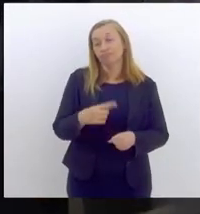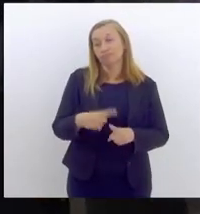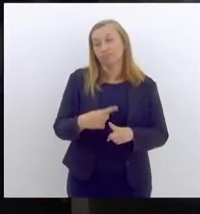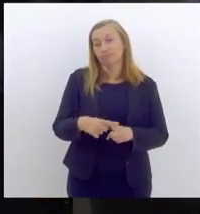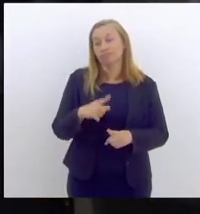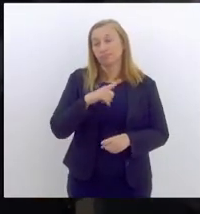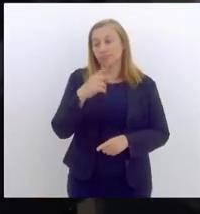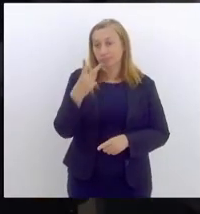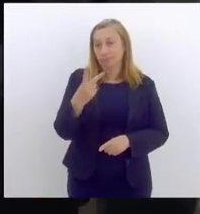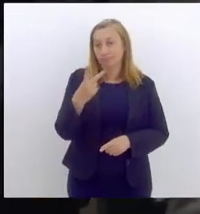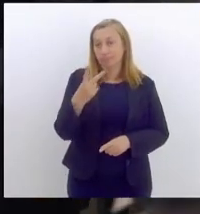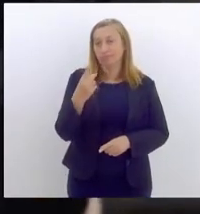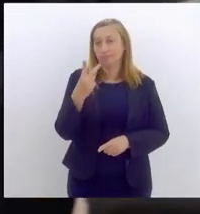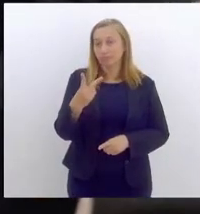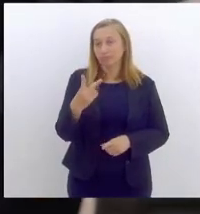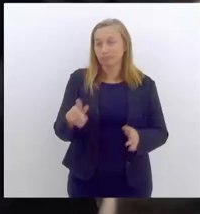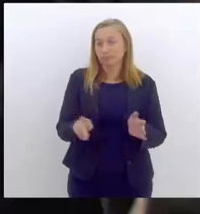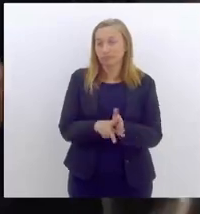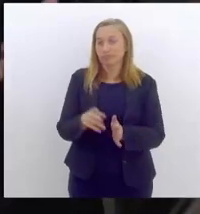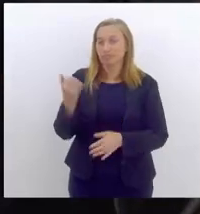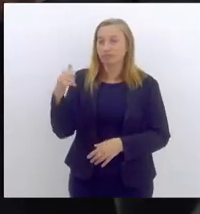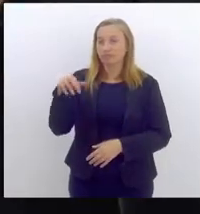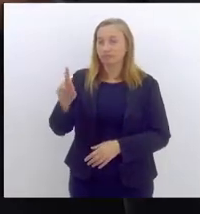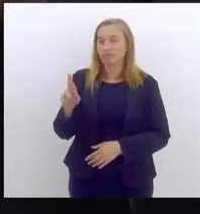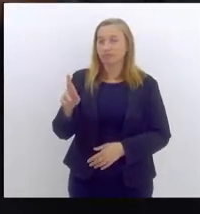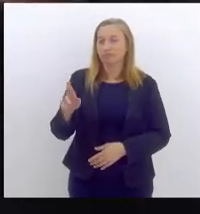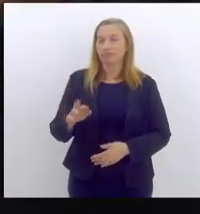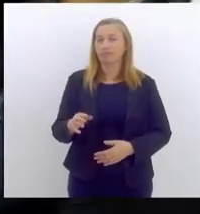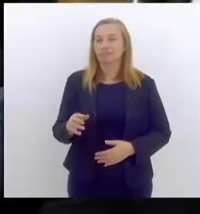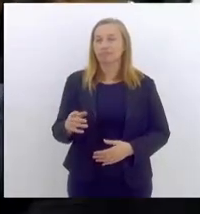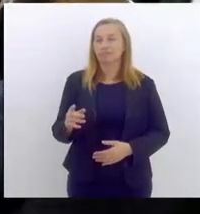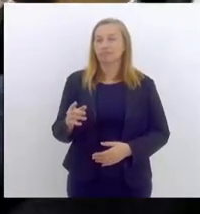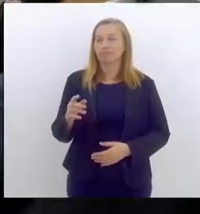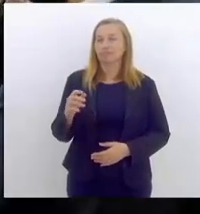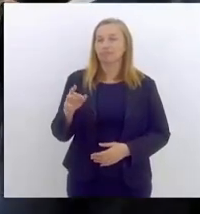dois, os dois iriam para o Rodrigo Bacelar. Rodrigo,